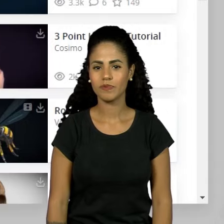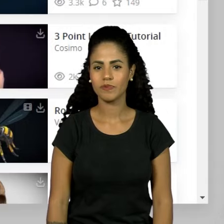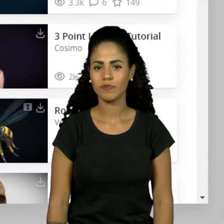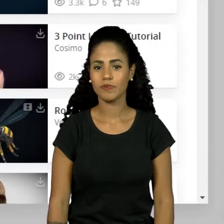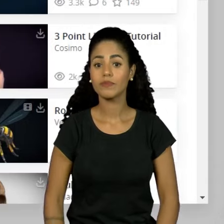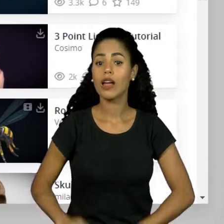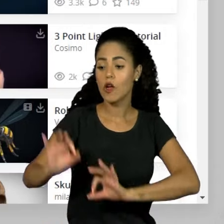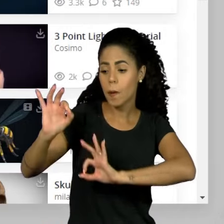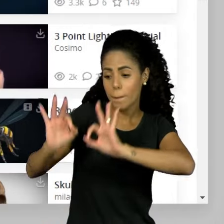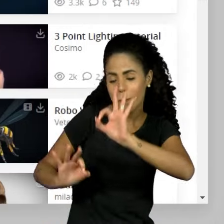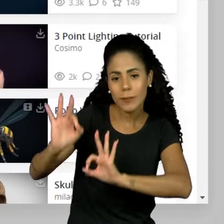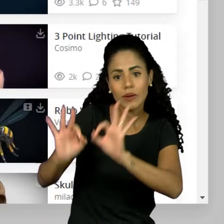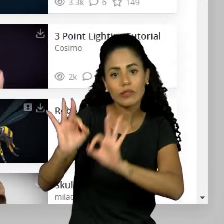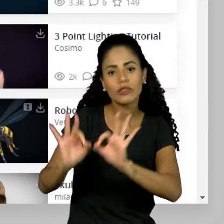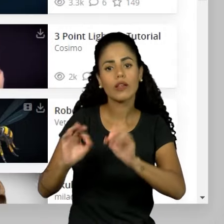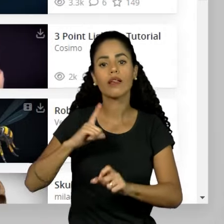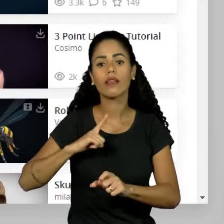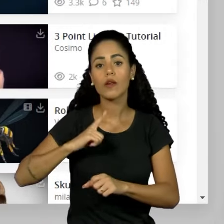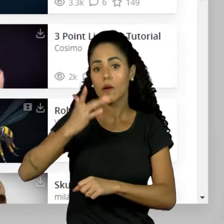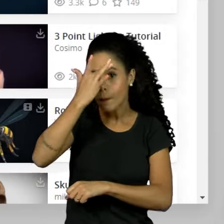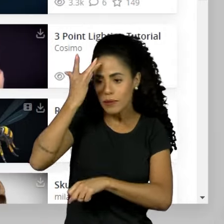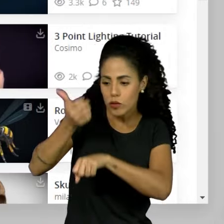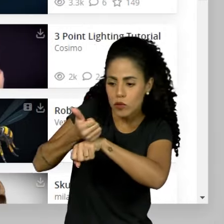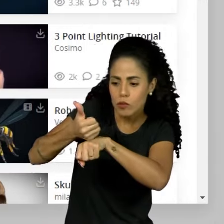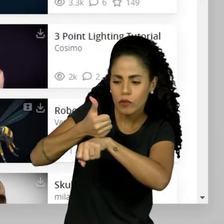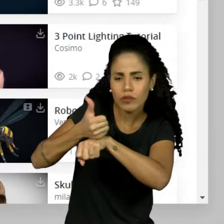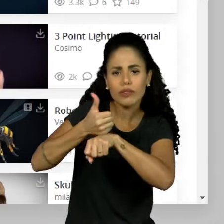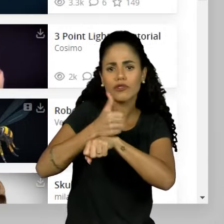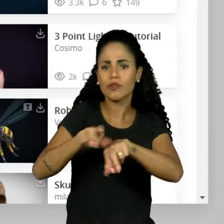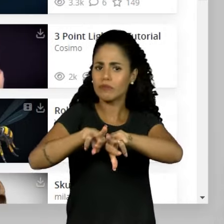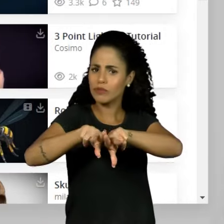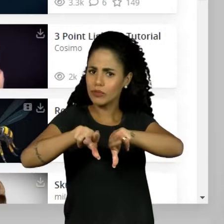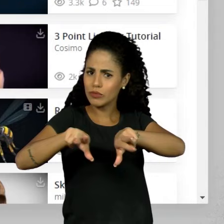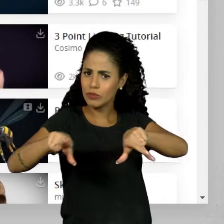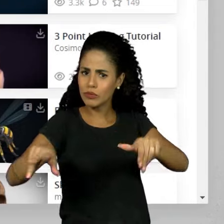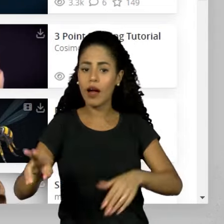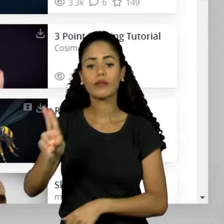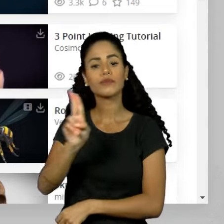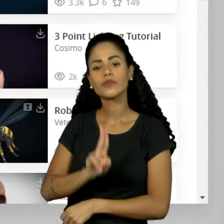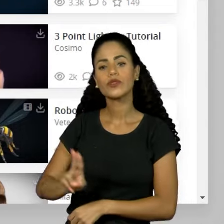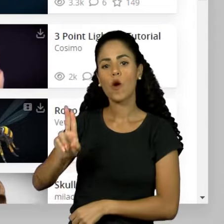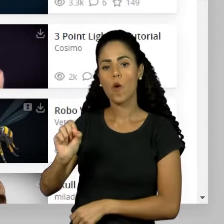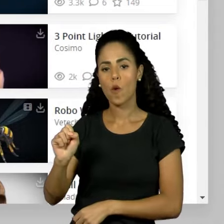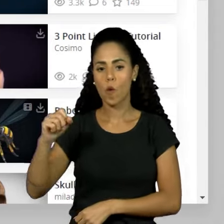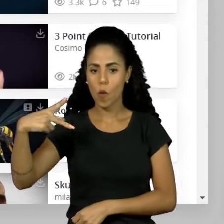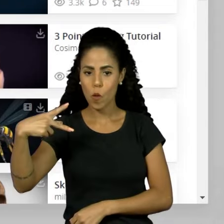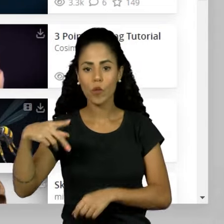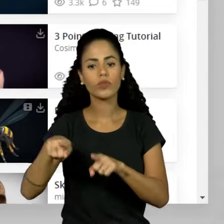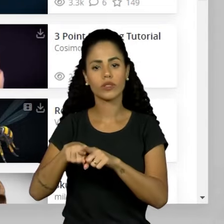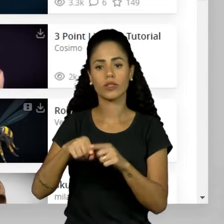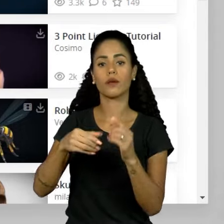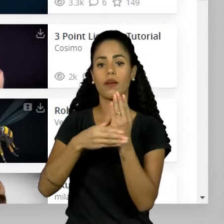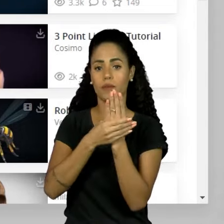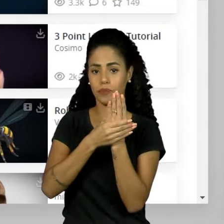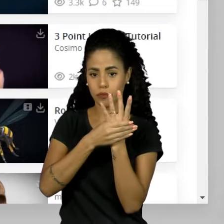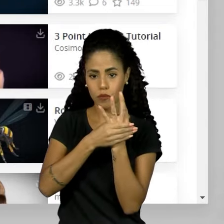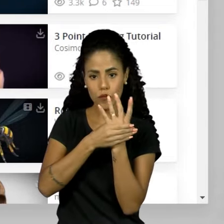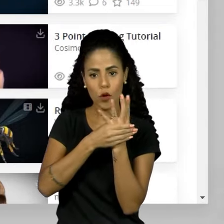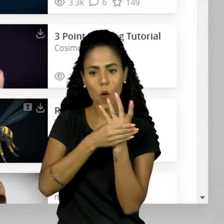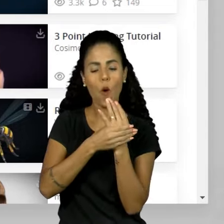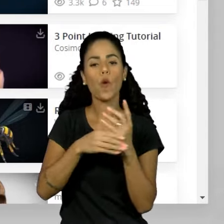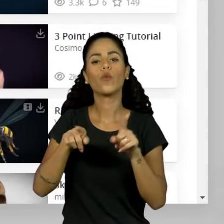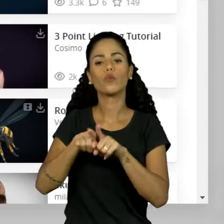O projeto inédito envolveu profissionais de diversas instituições, como as universidades de São Paulo, a Federal de